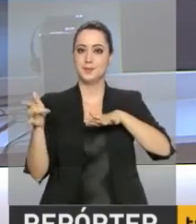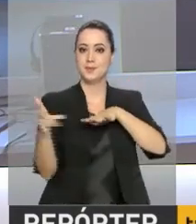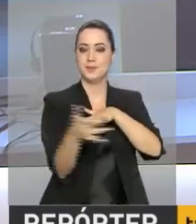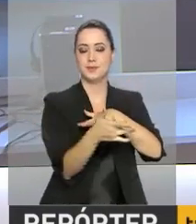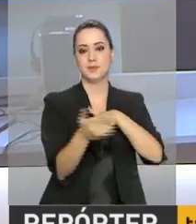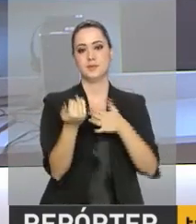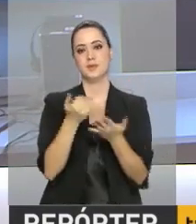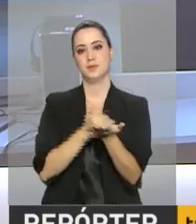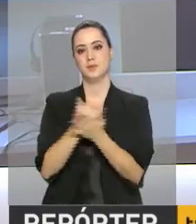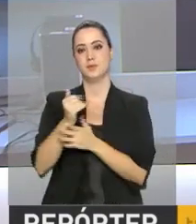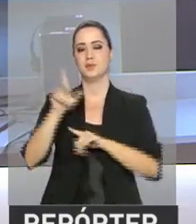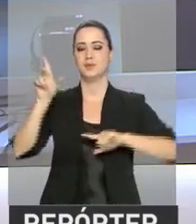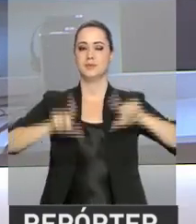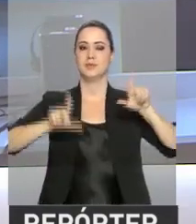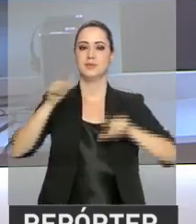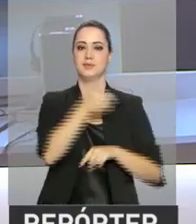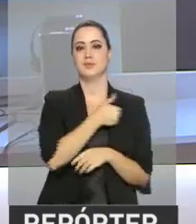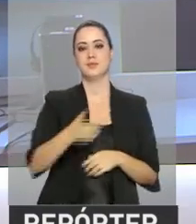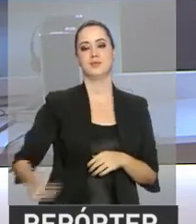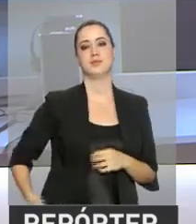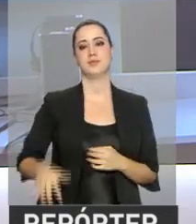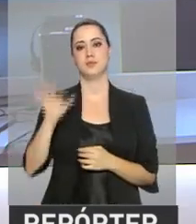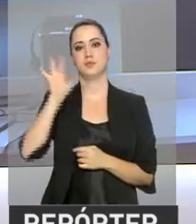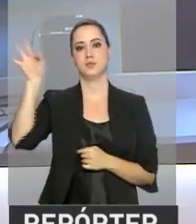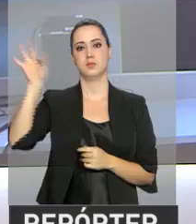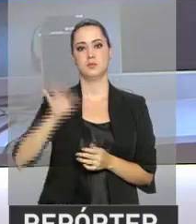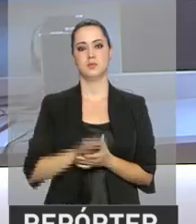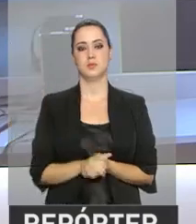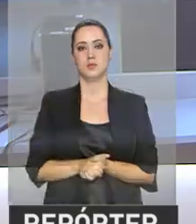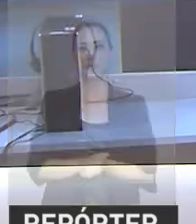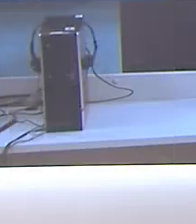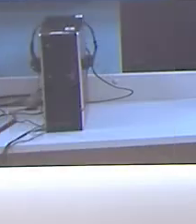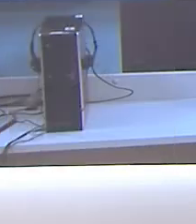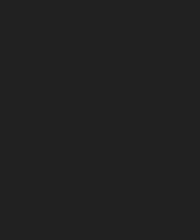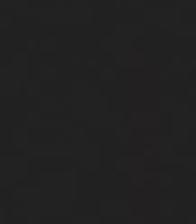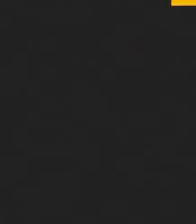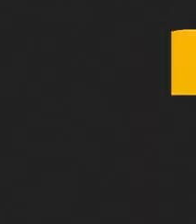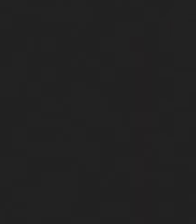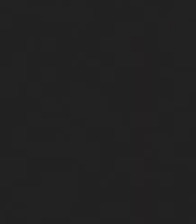redes sociais e continue com a gente que na nbr a tv do governo federal